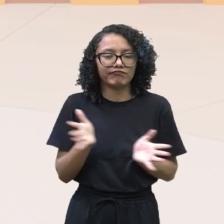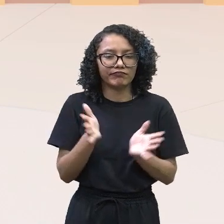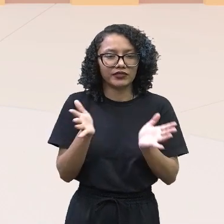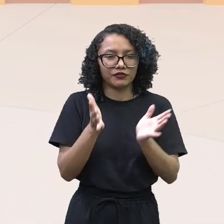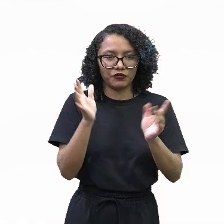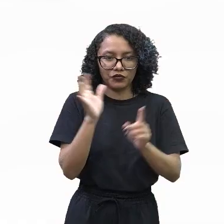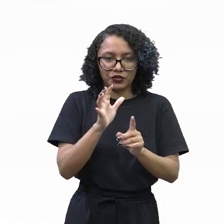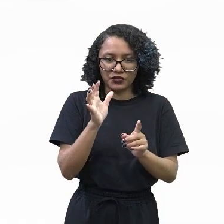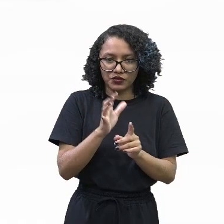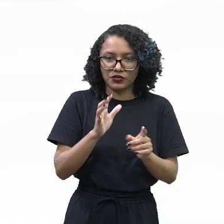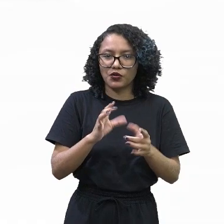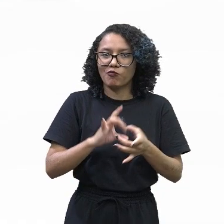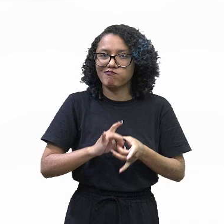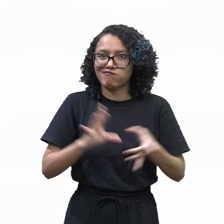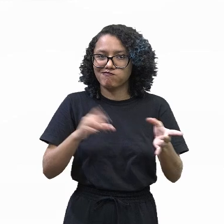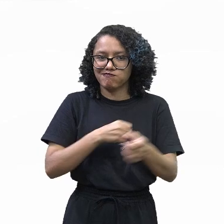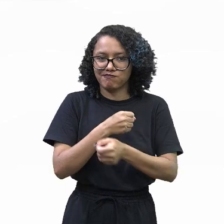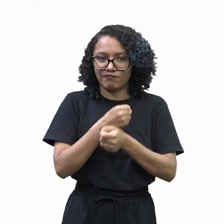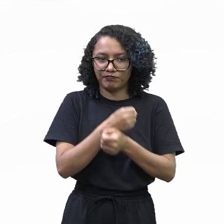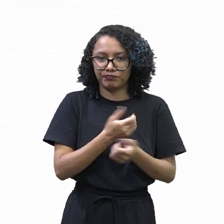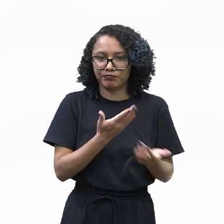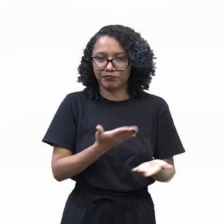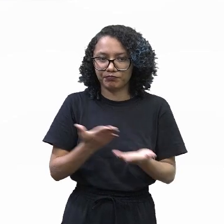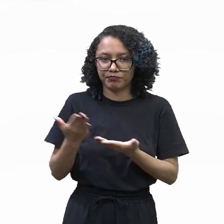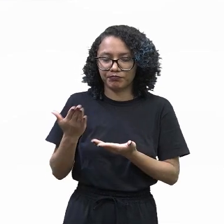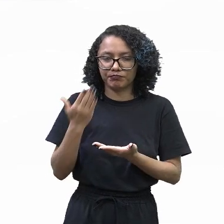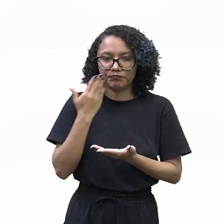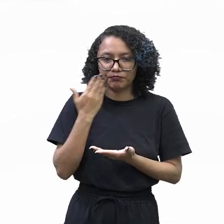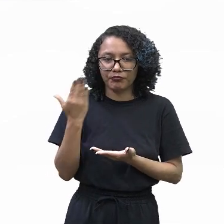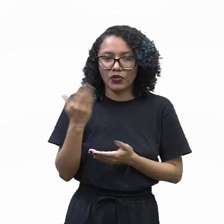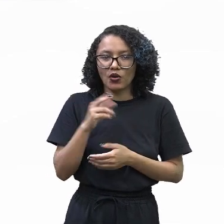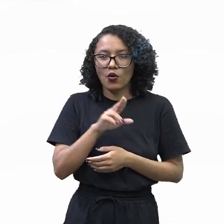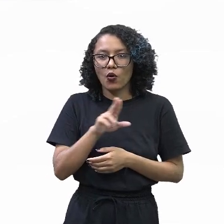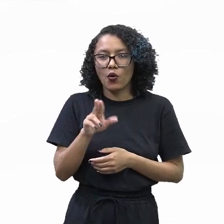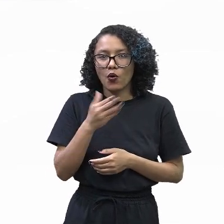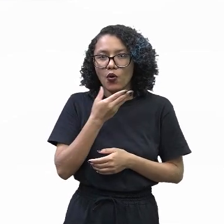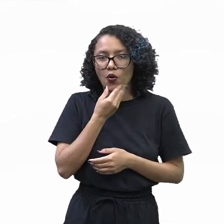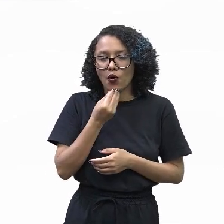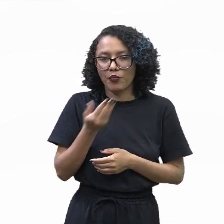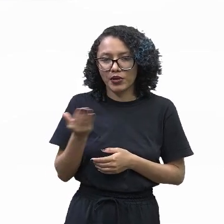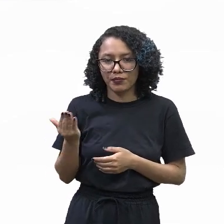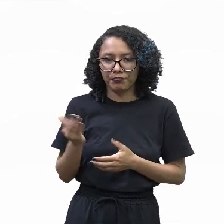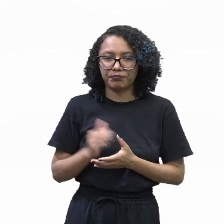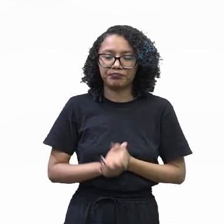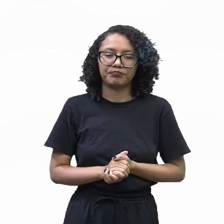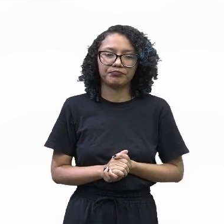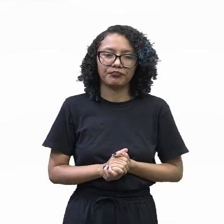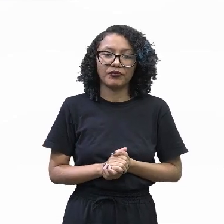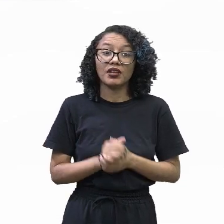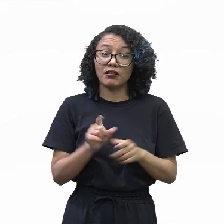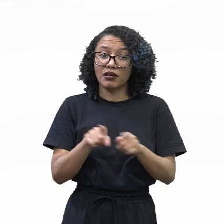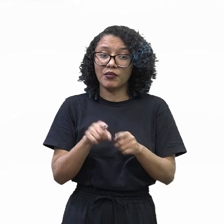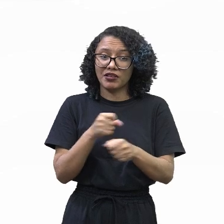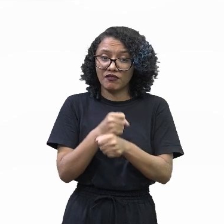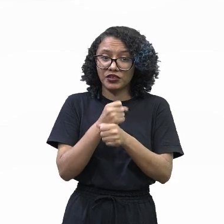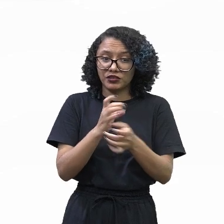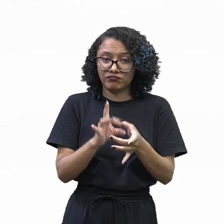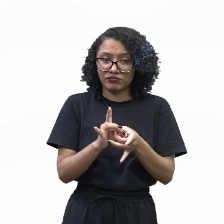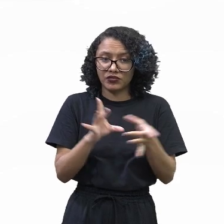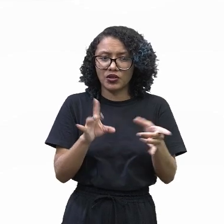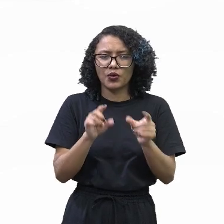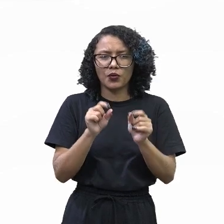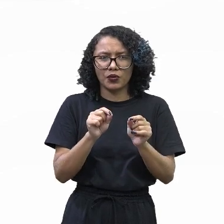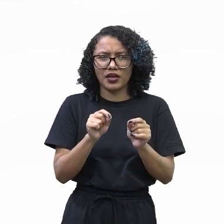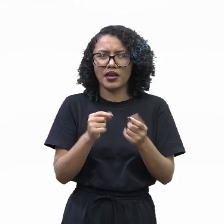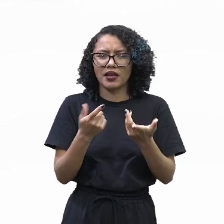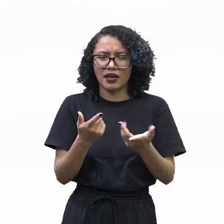Vamos a eles. Nós temos aqui Joaquim Nabuco, que vai defender a abolição como uma questão